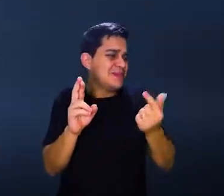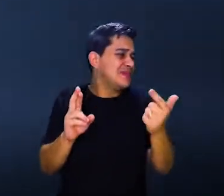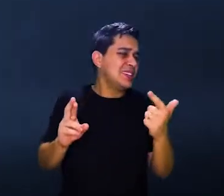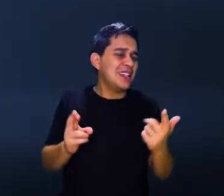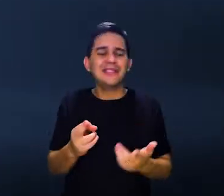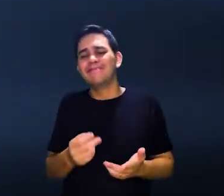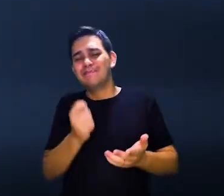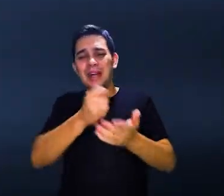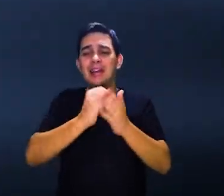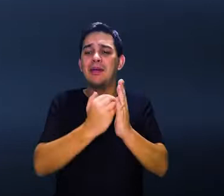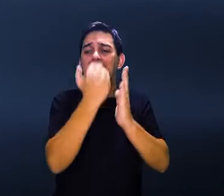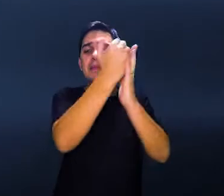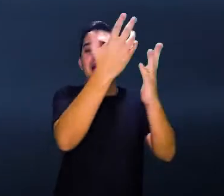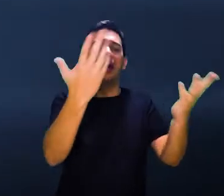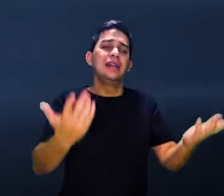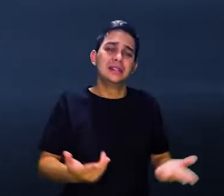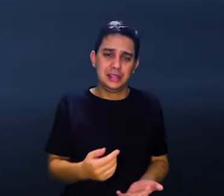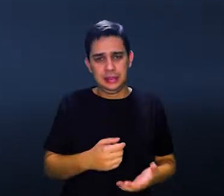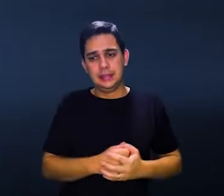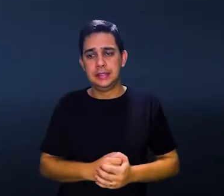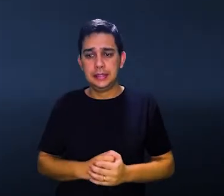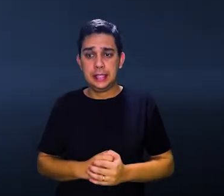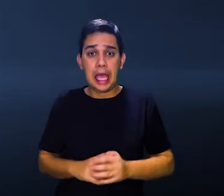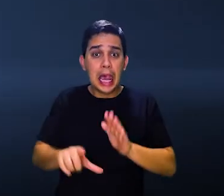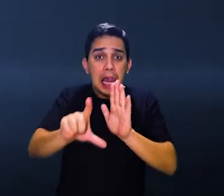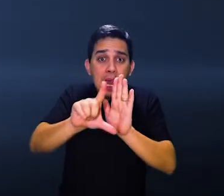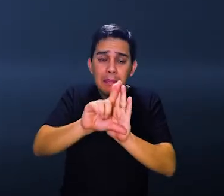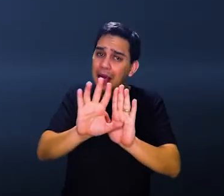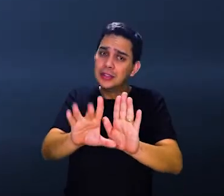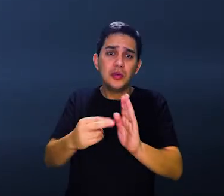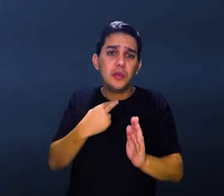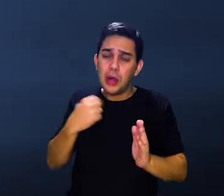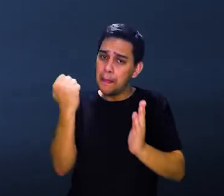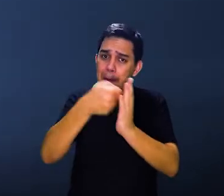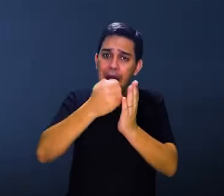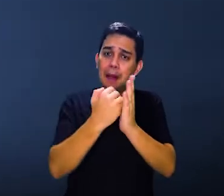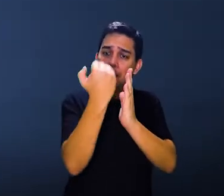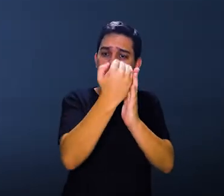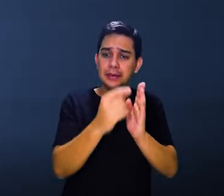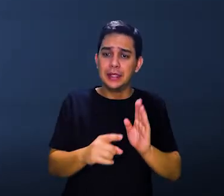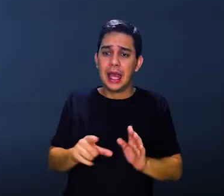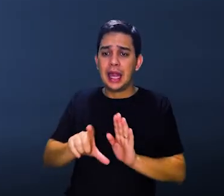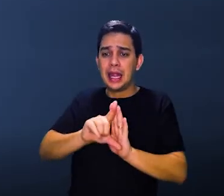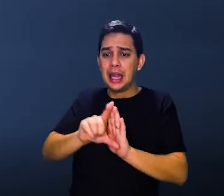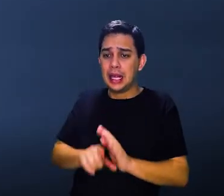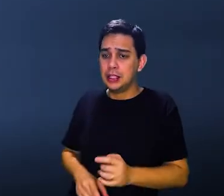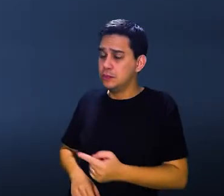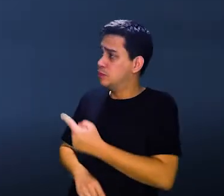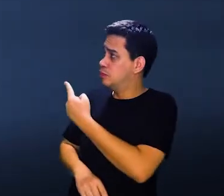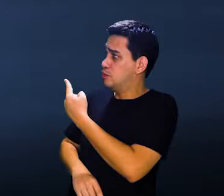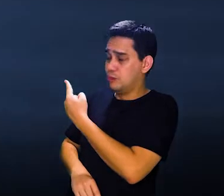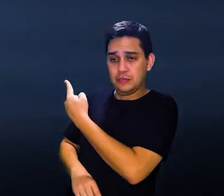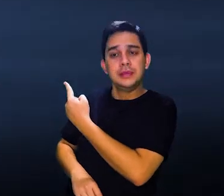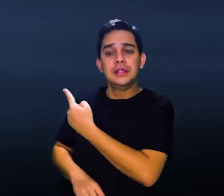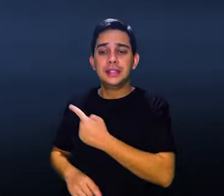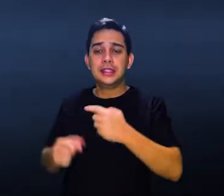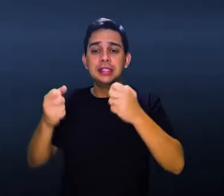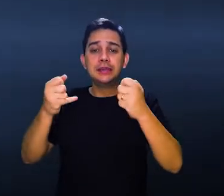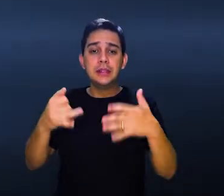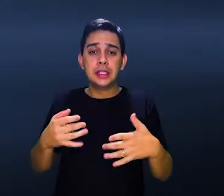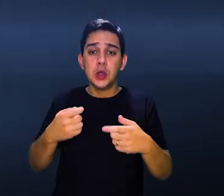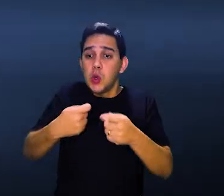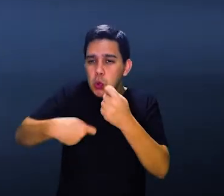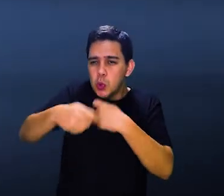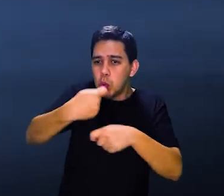número 5532 de 2012 dispõe sobre a obrigatoriedade da devolução integral e